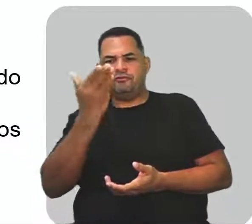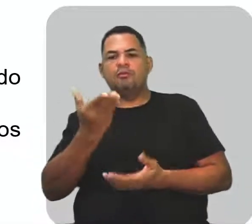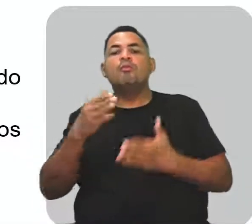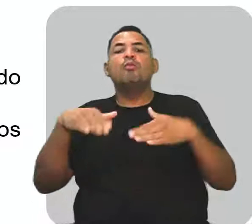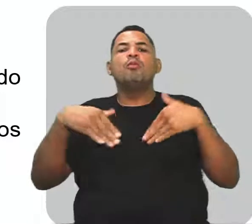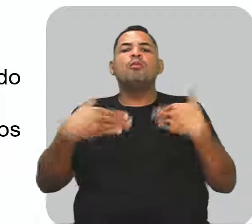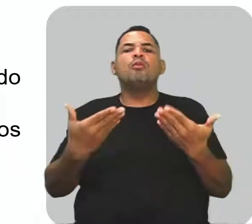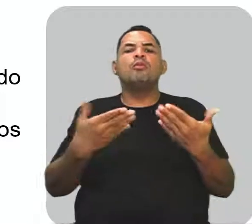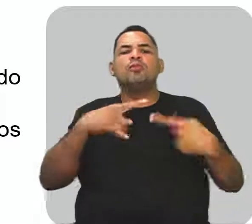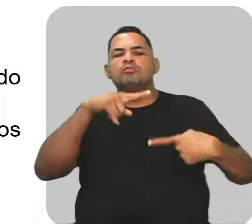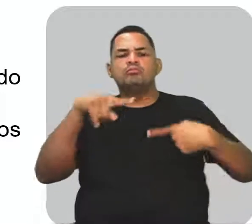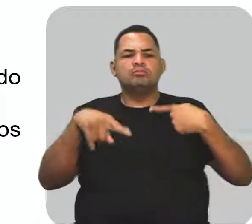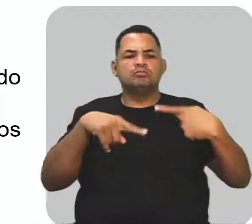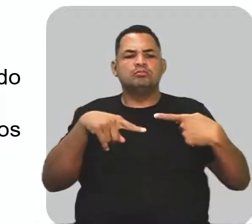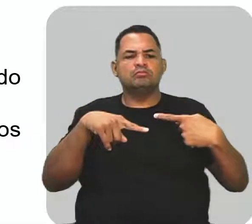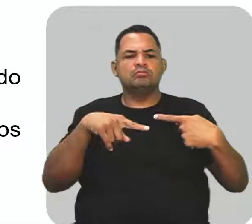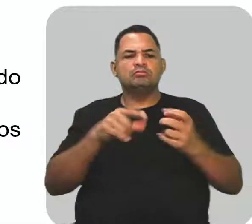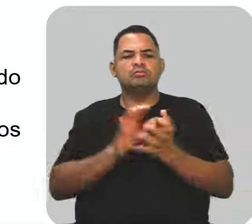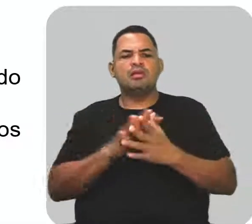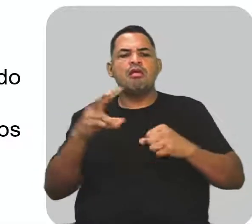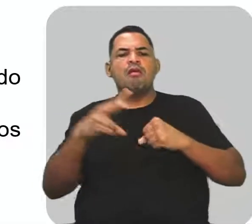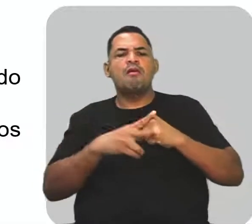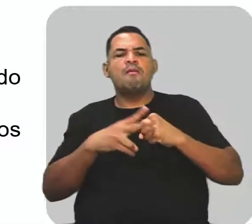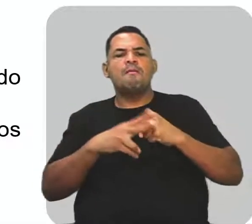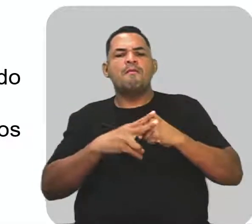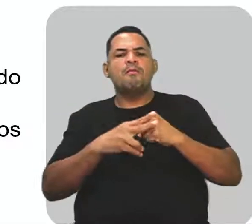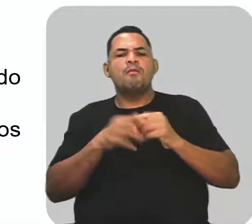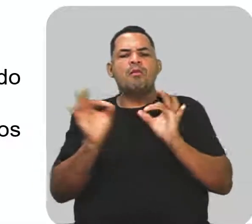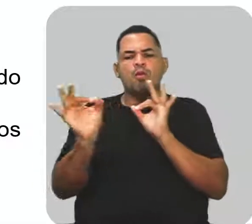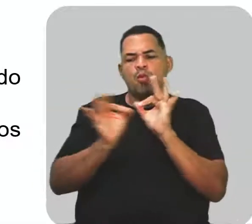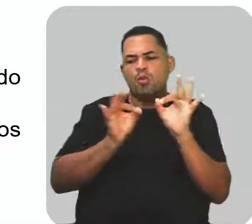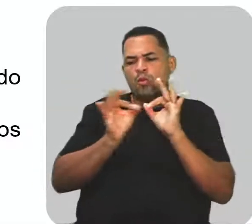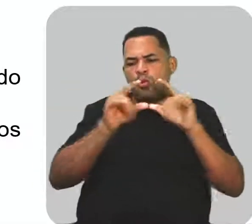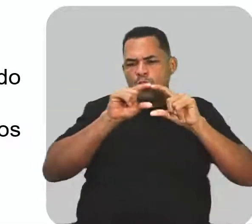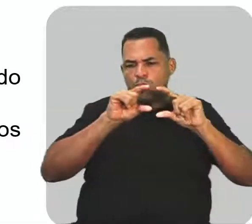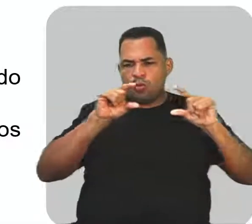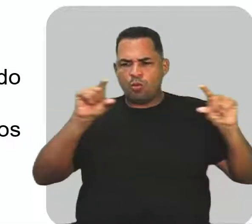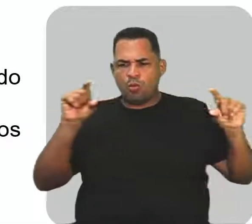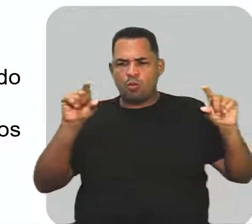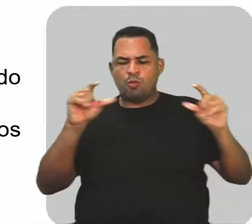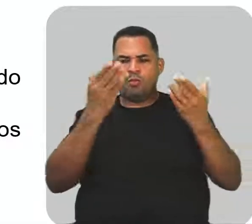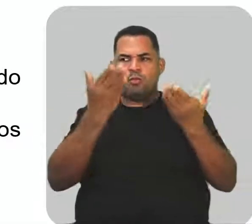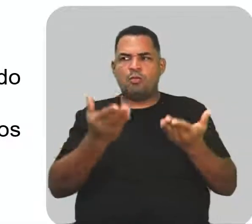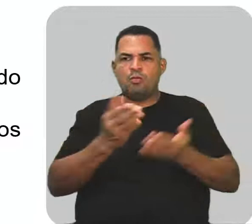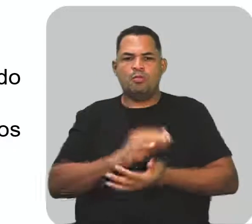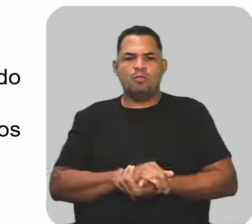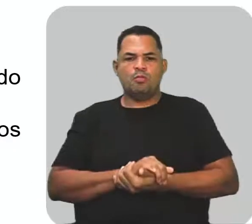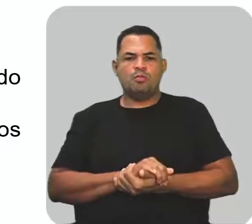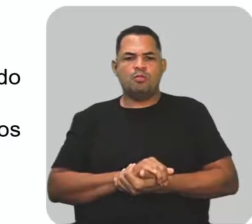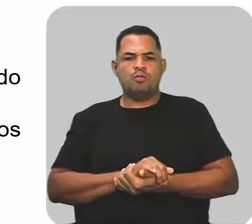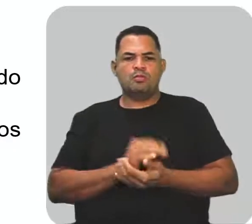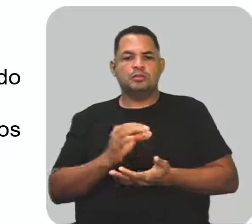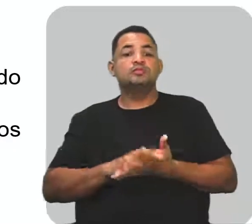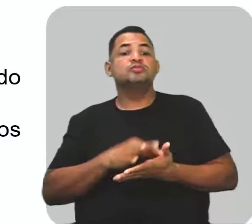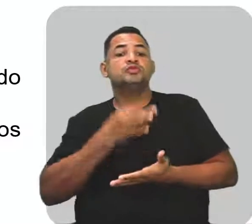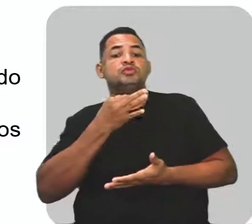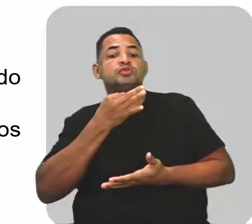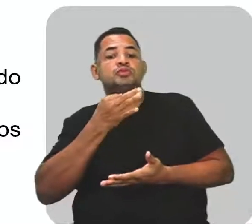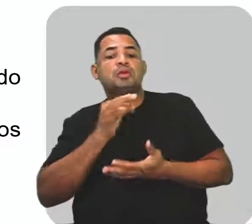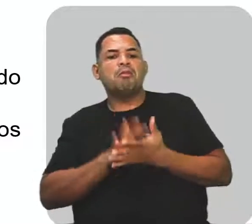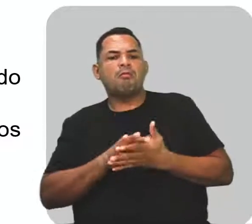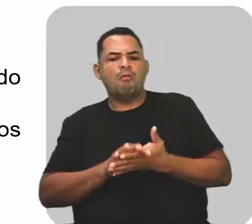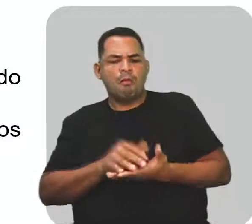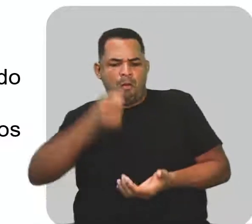é a função, né, desse verbo na construção dessa frase imperativa? Sugere uma ordem.